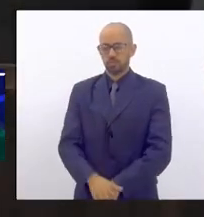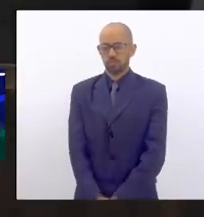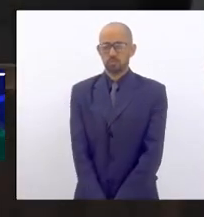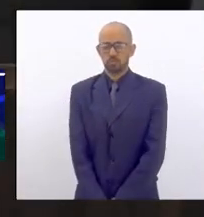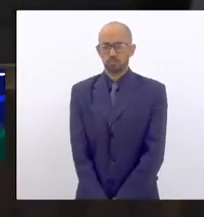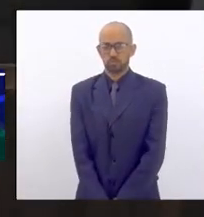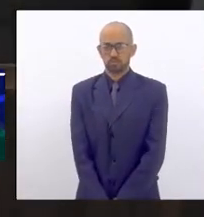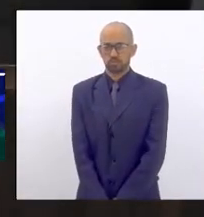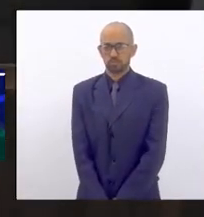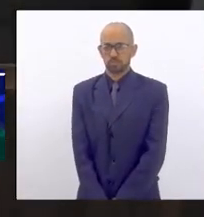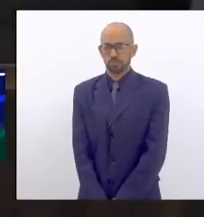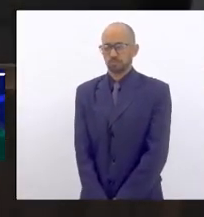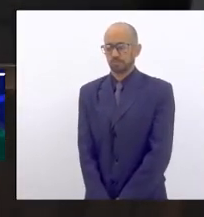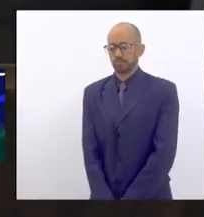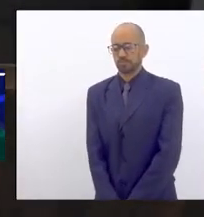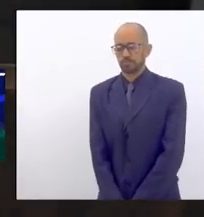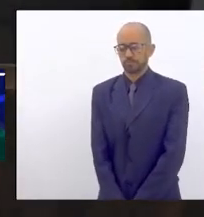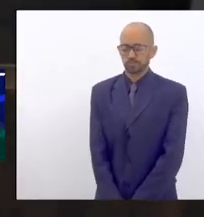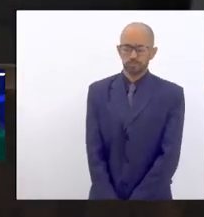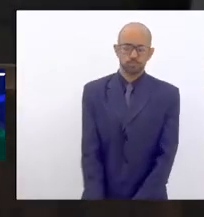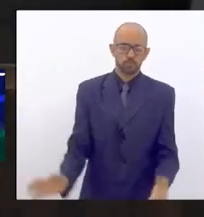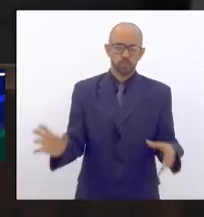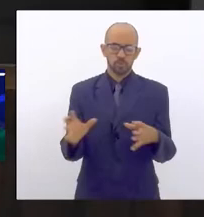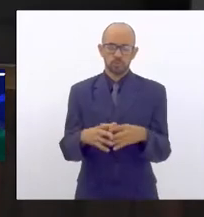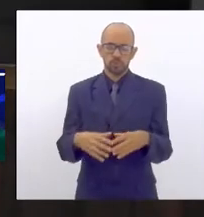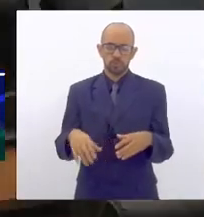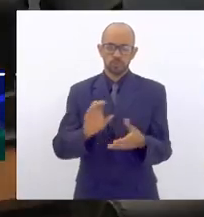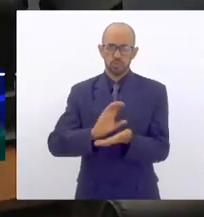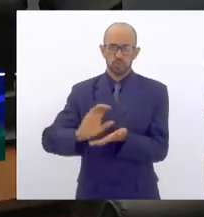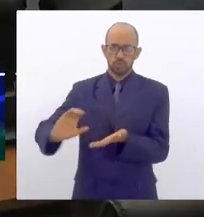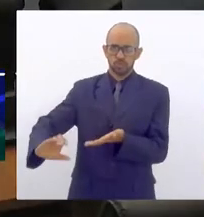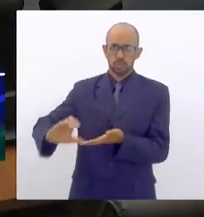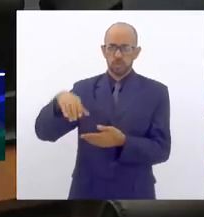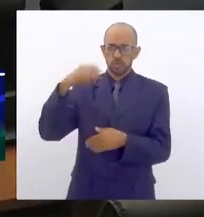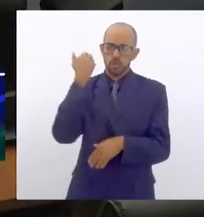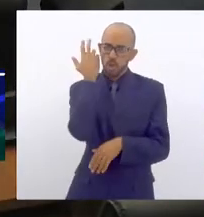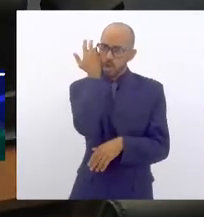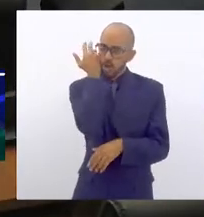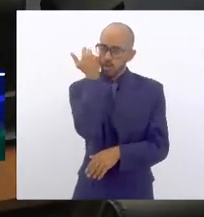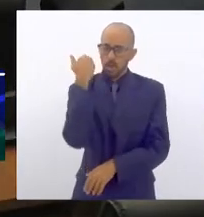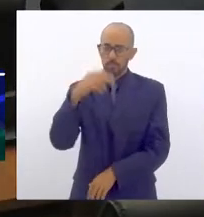de Orçamento, deputado Eliomar Coelho.